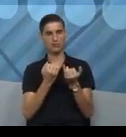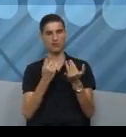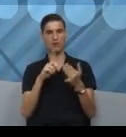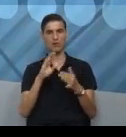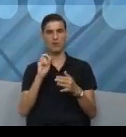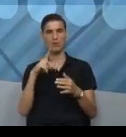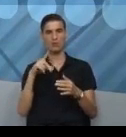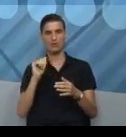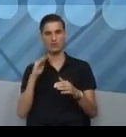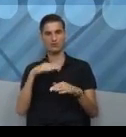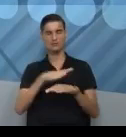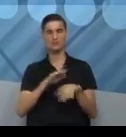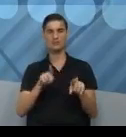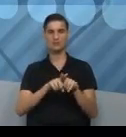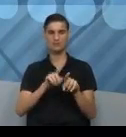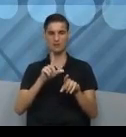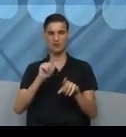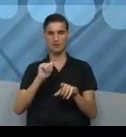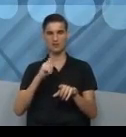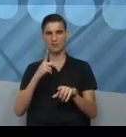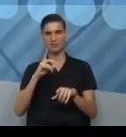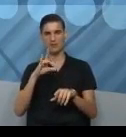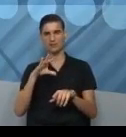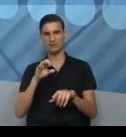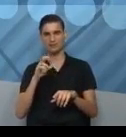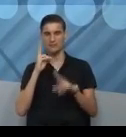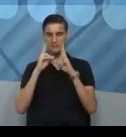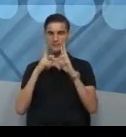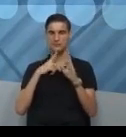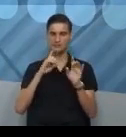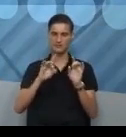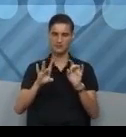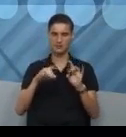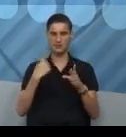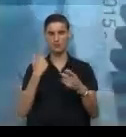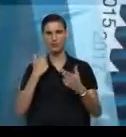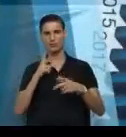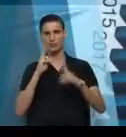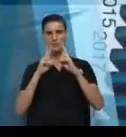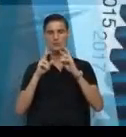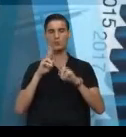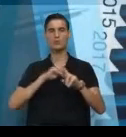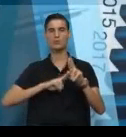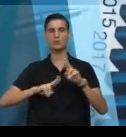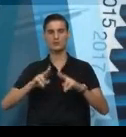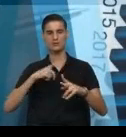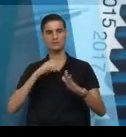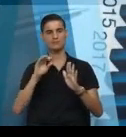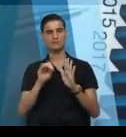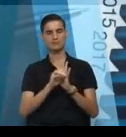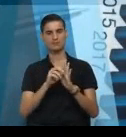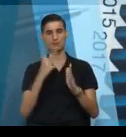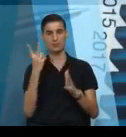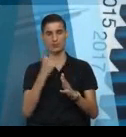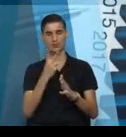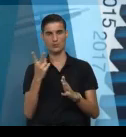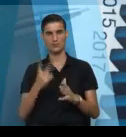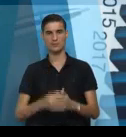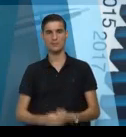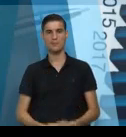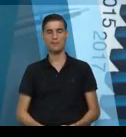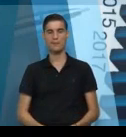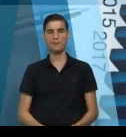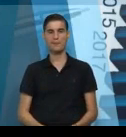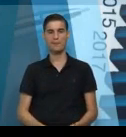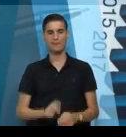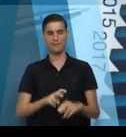onda, assim como também a equação do Laplace. E ver aí algumas situações onde nós podemos utilizar e aplicar essas duas equações. Então,